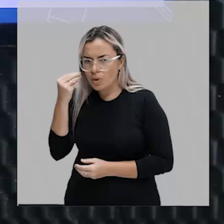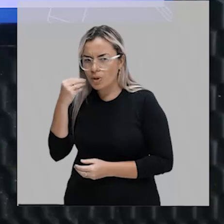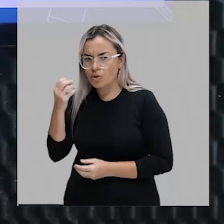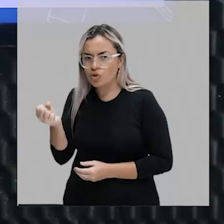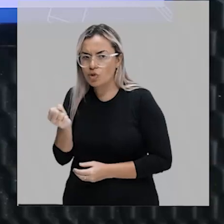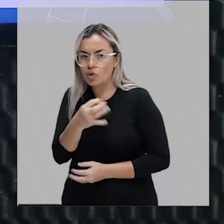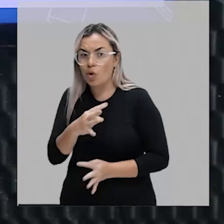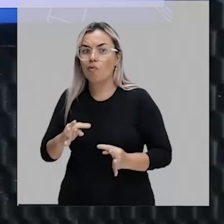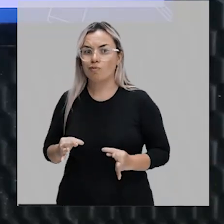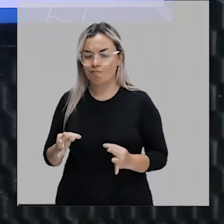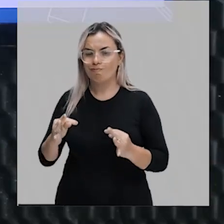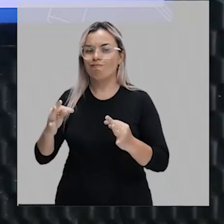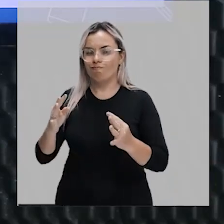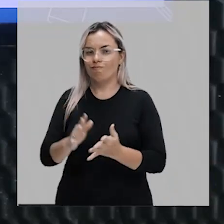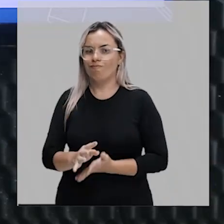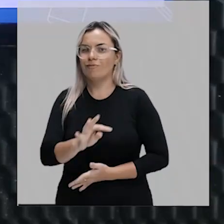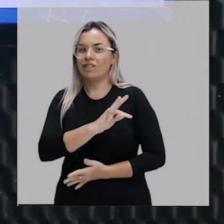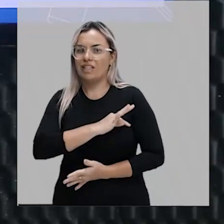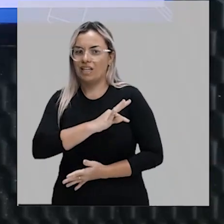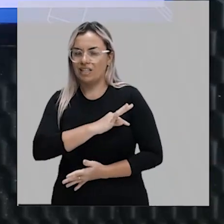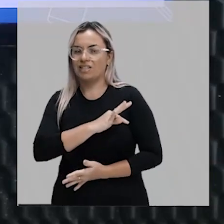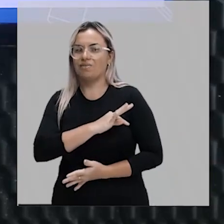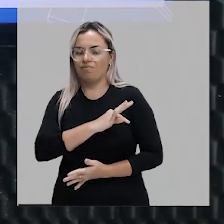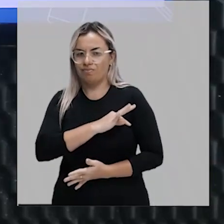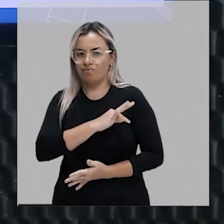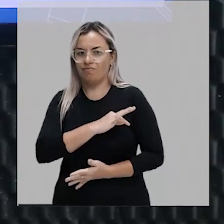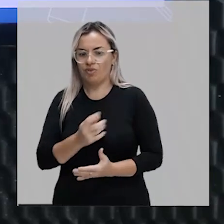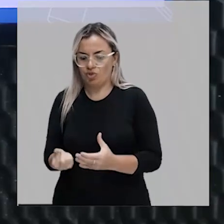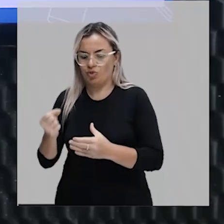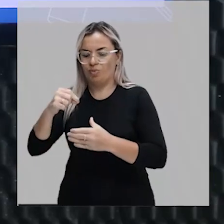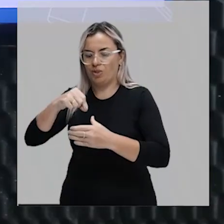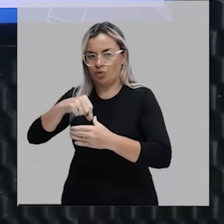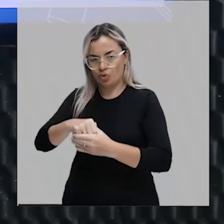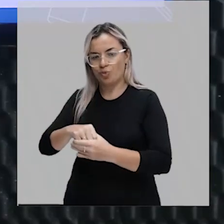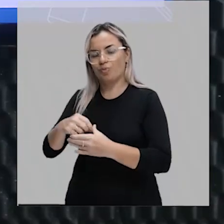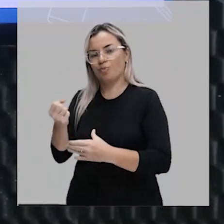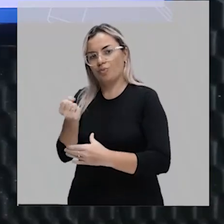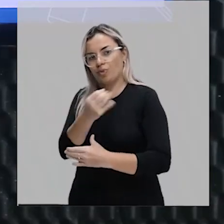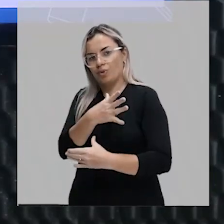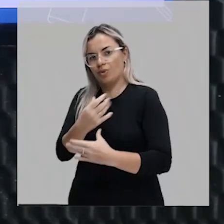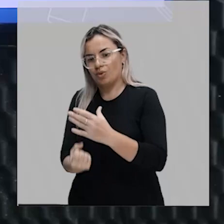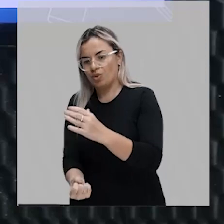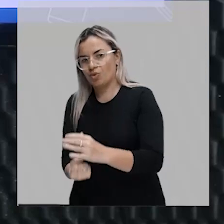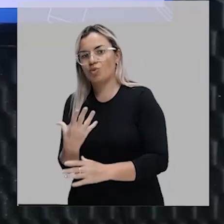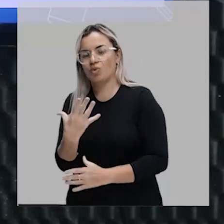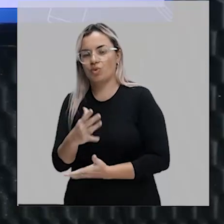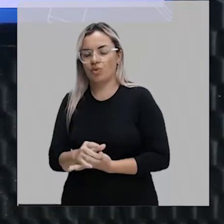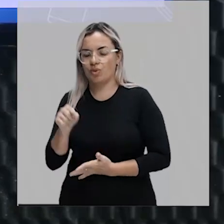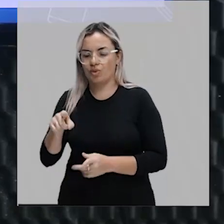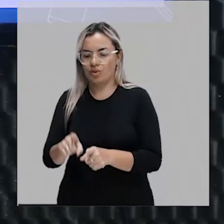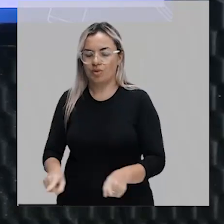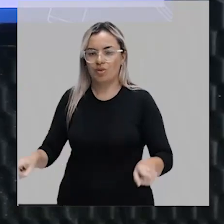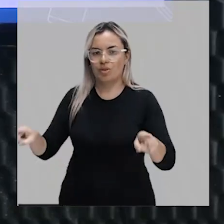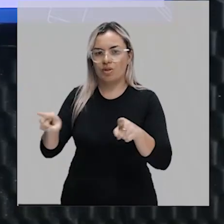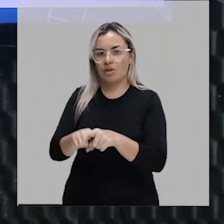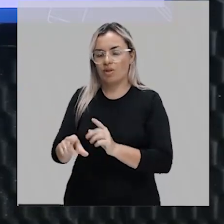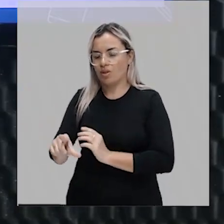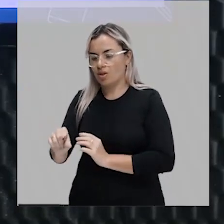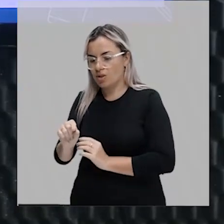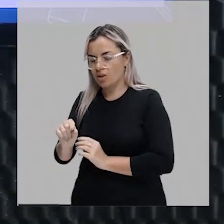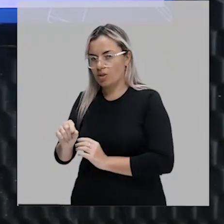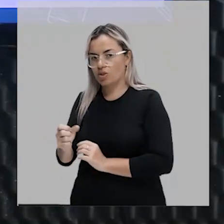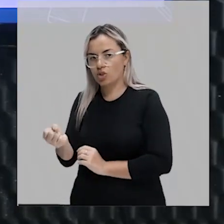tecnologias. Novas técnicas de plantio irão surgir a partir dessa seleção